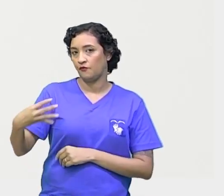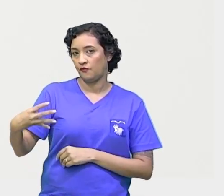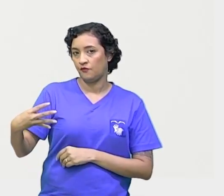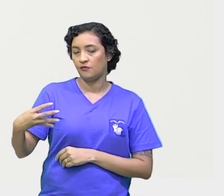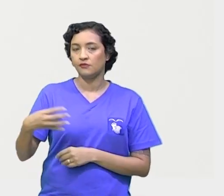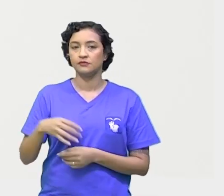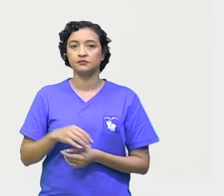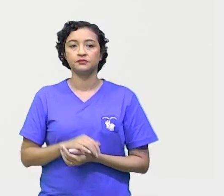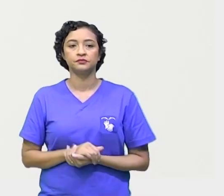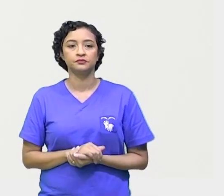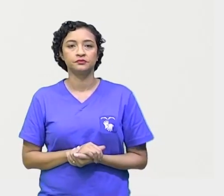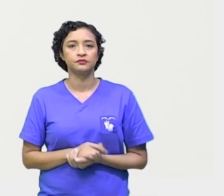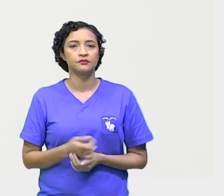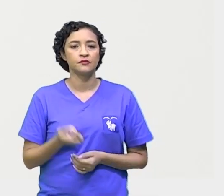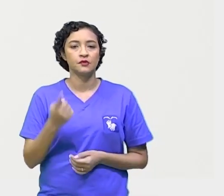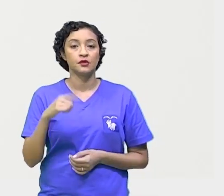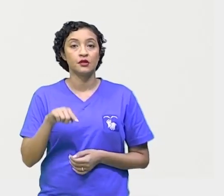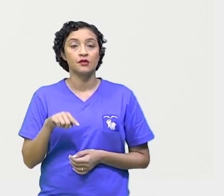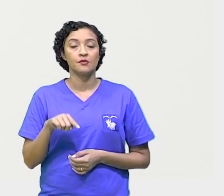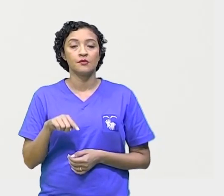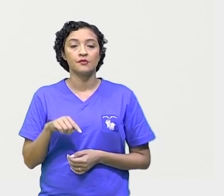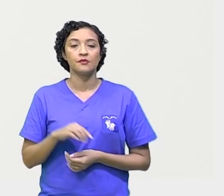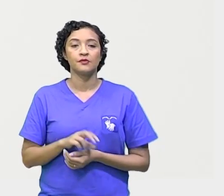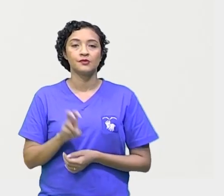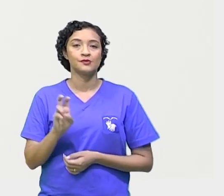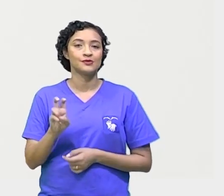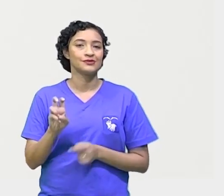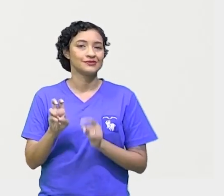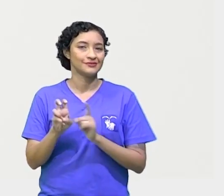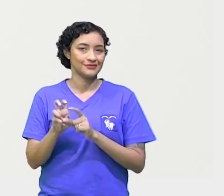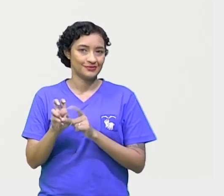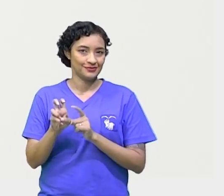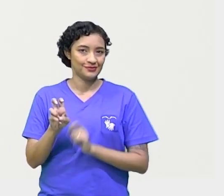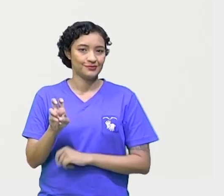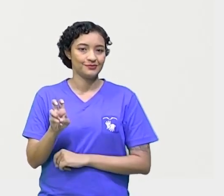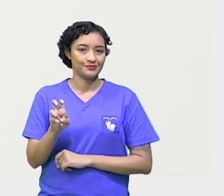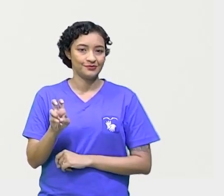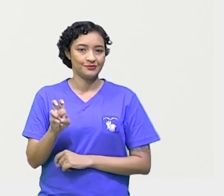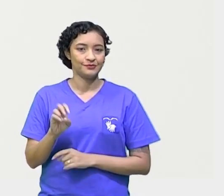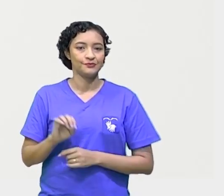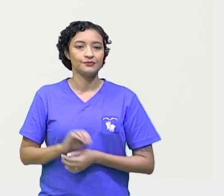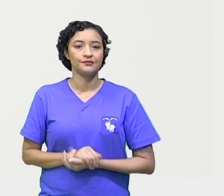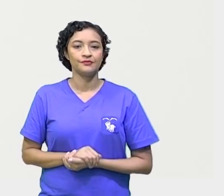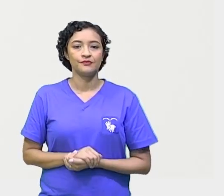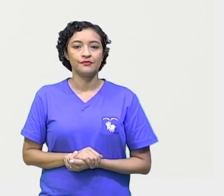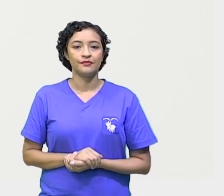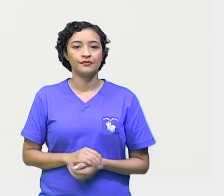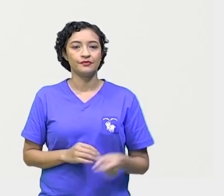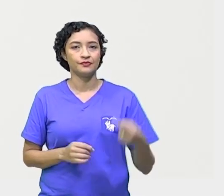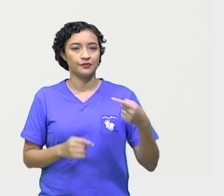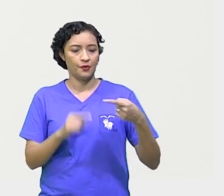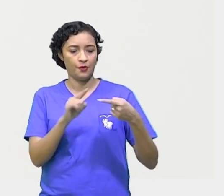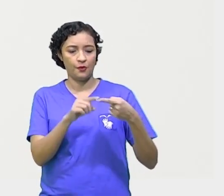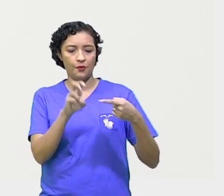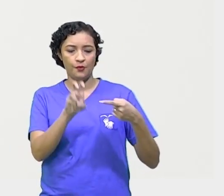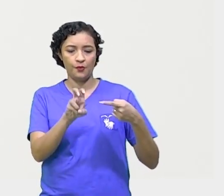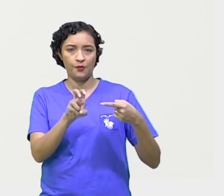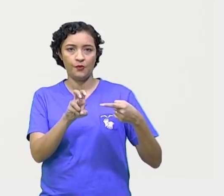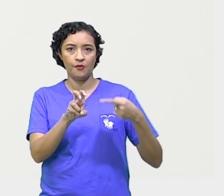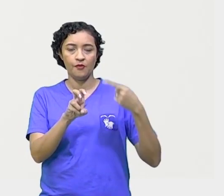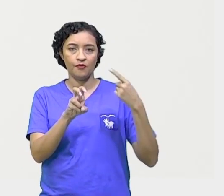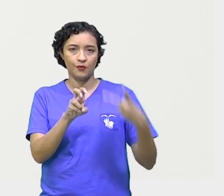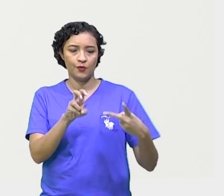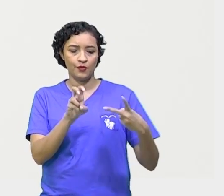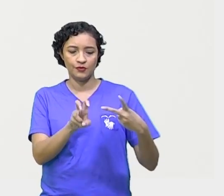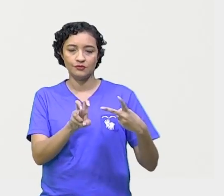24 por último e não menos importante os 5 que a diagonal que aparece quantas vezes duas